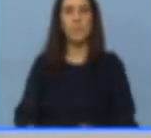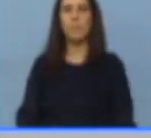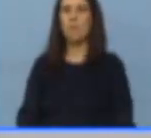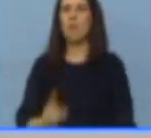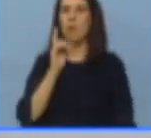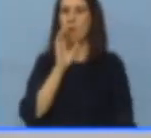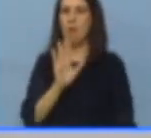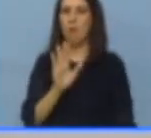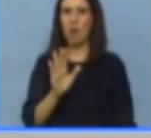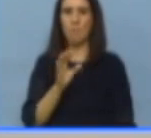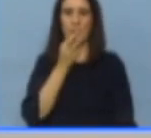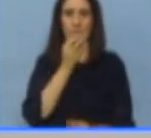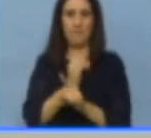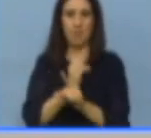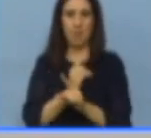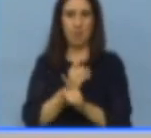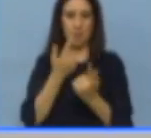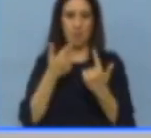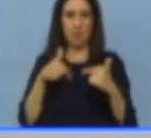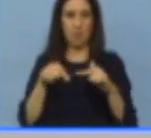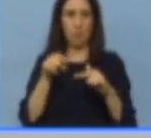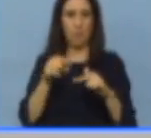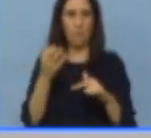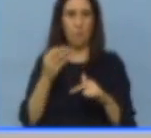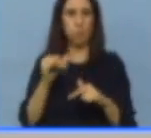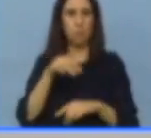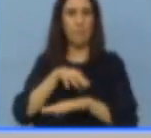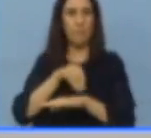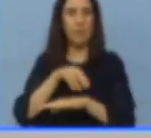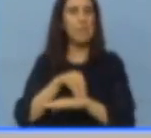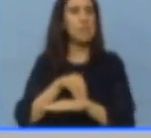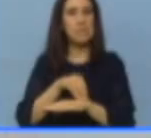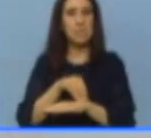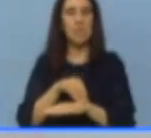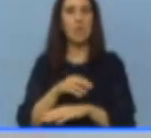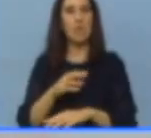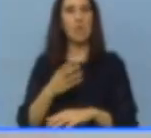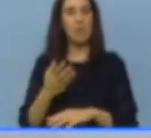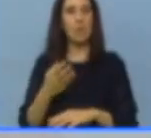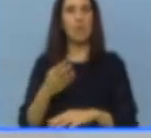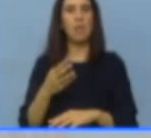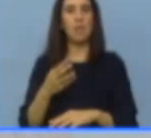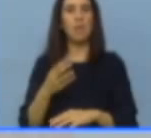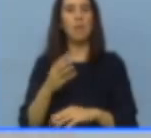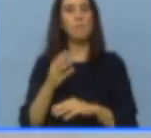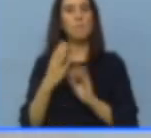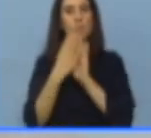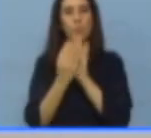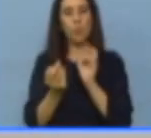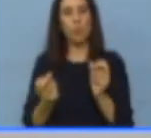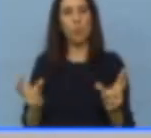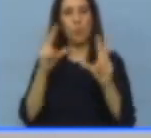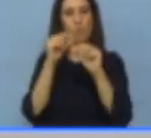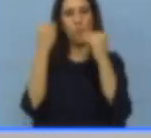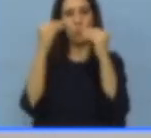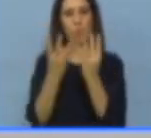portanto, o que nós estamos a falar nesta reunião que decorreu na Maia é usarmos um novo modelo de formação